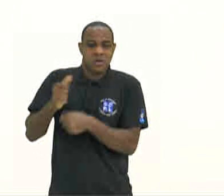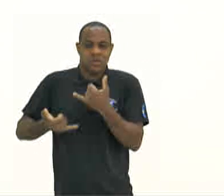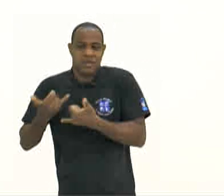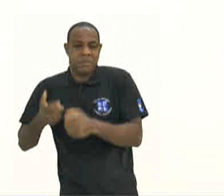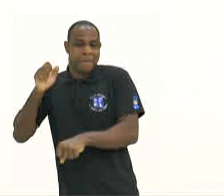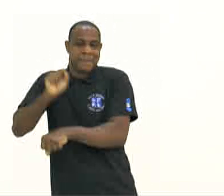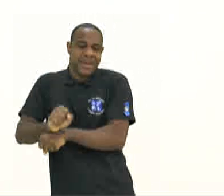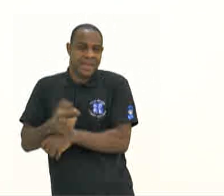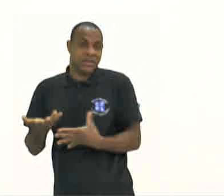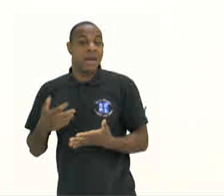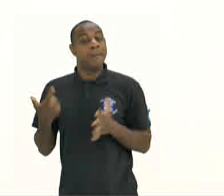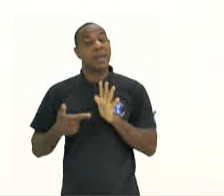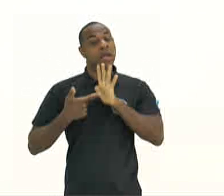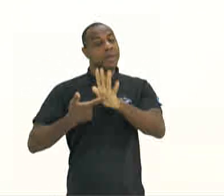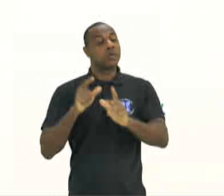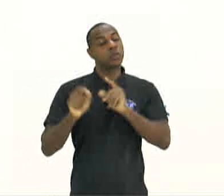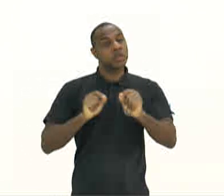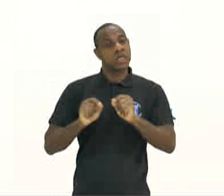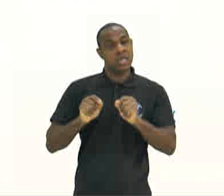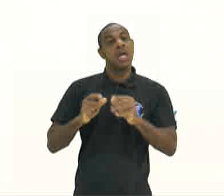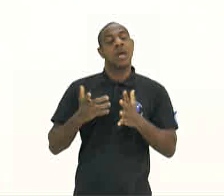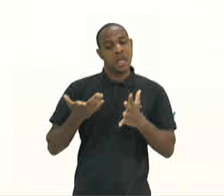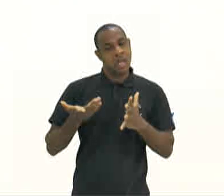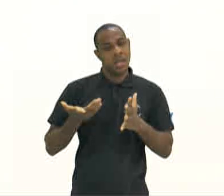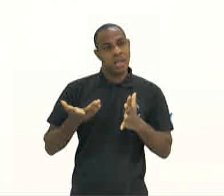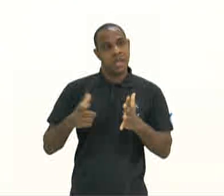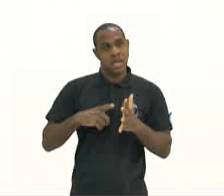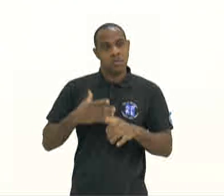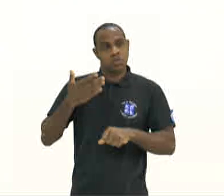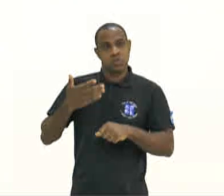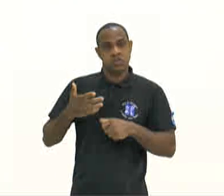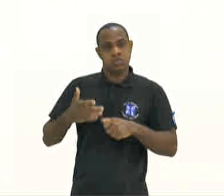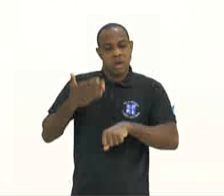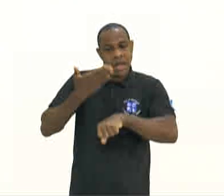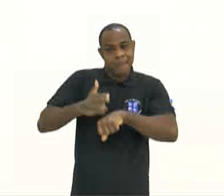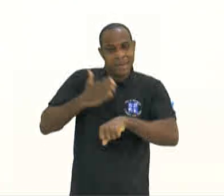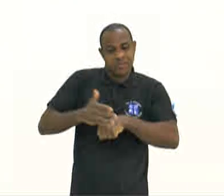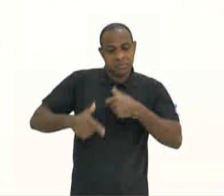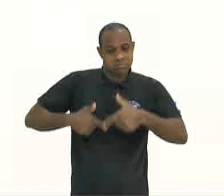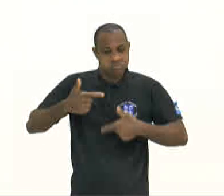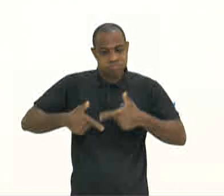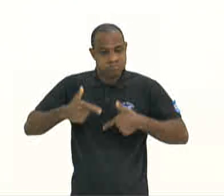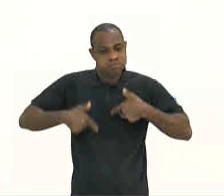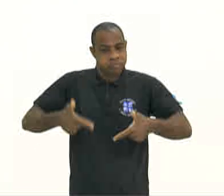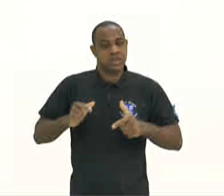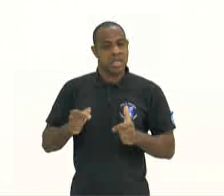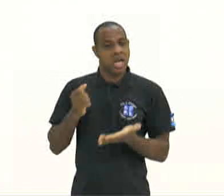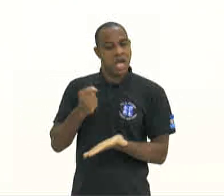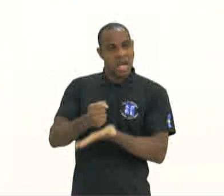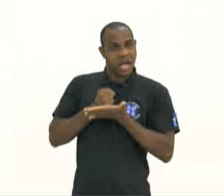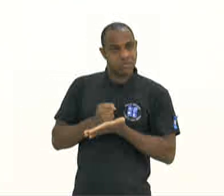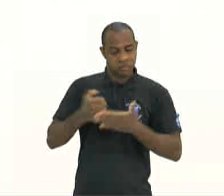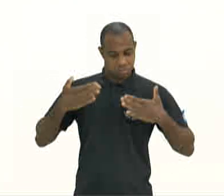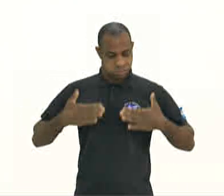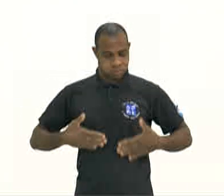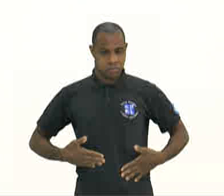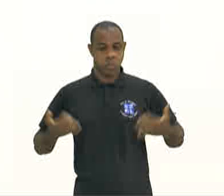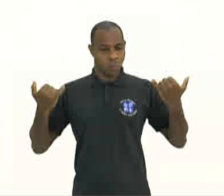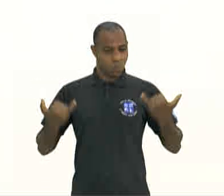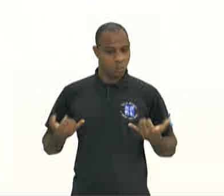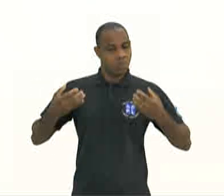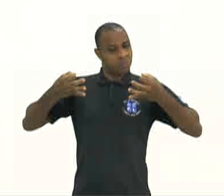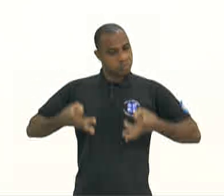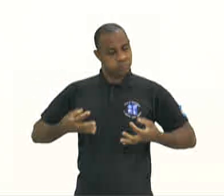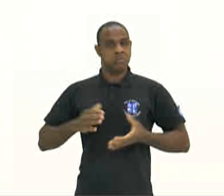mas representa algo bem substancial, um exercício substancial que ajuda a manter você em forma.